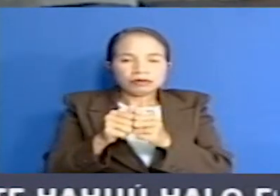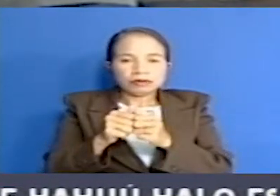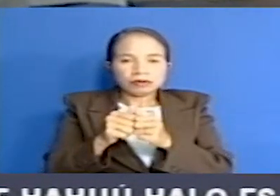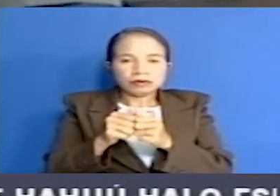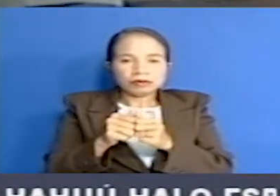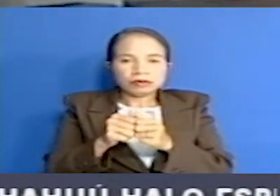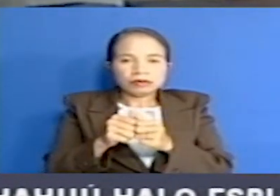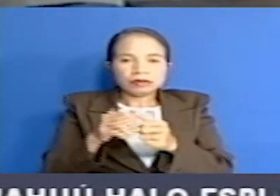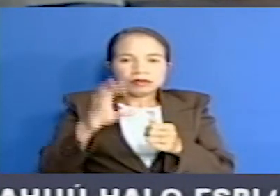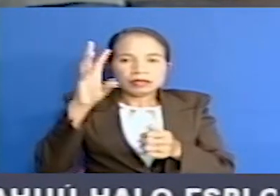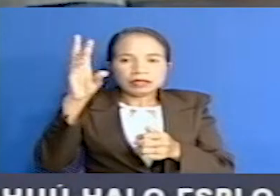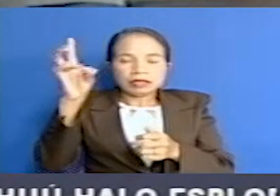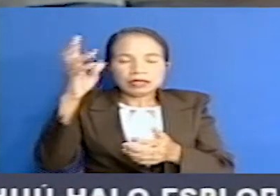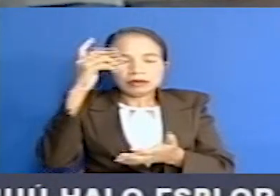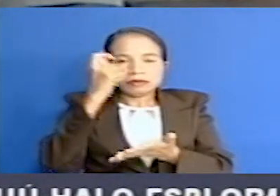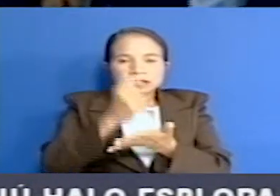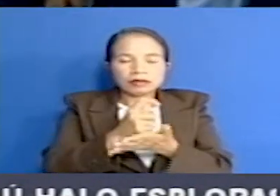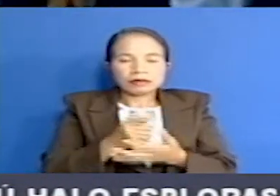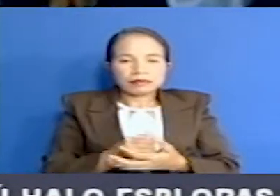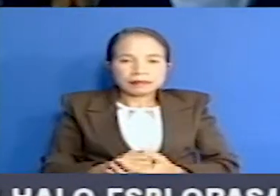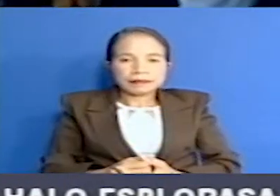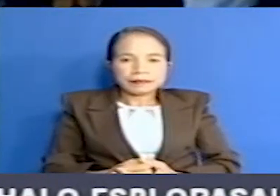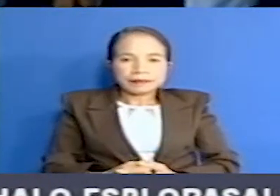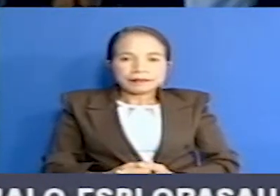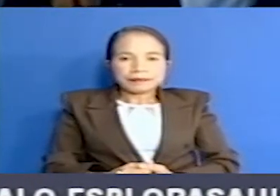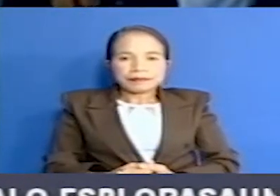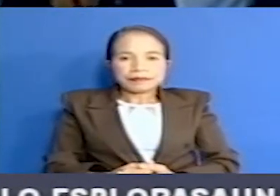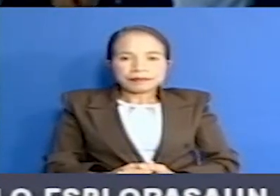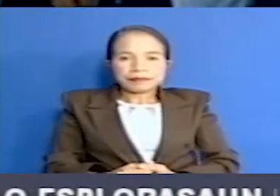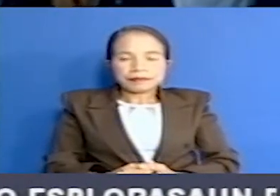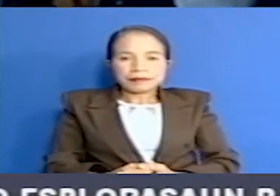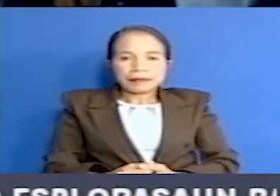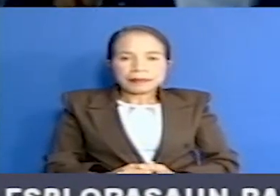americano, reconquistou. Ezequiel Freitas, Domingos de Deus, RTL.